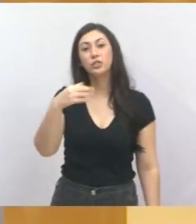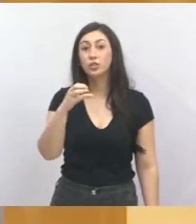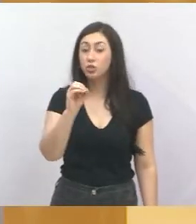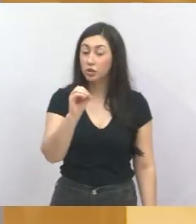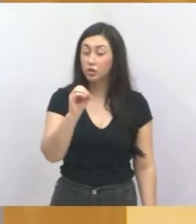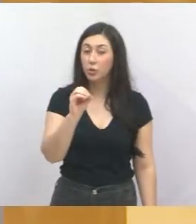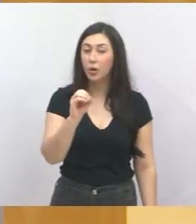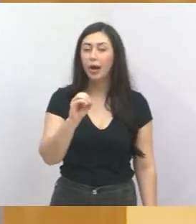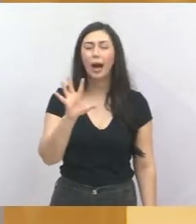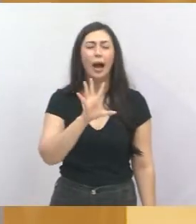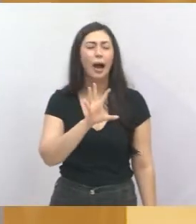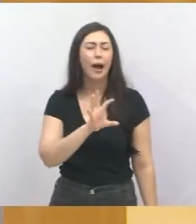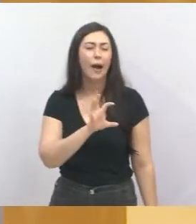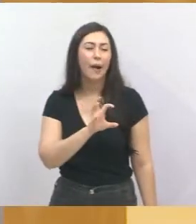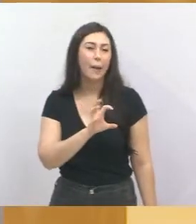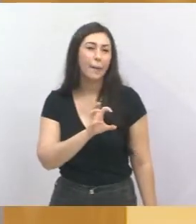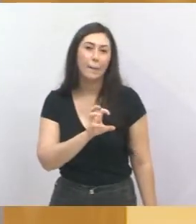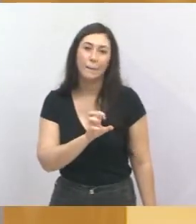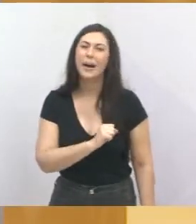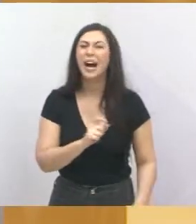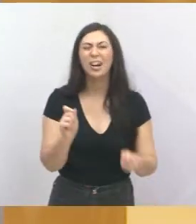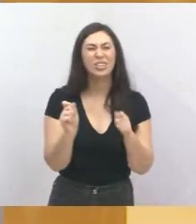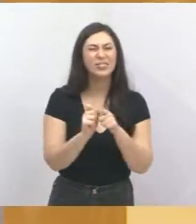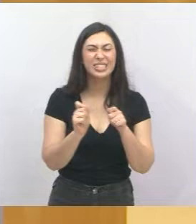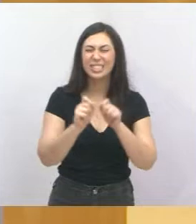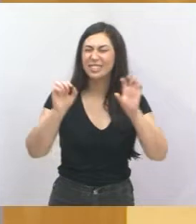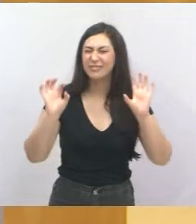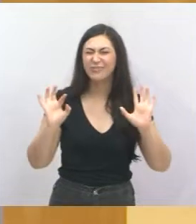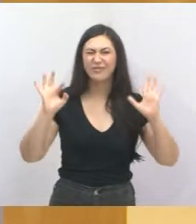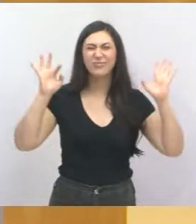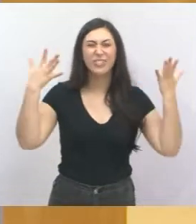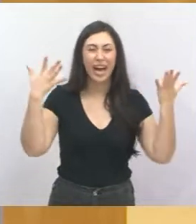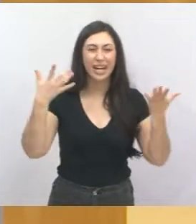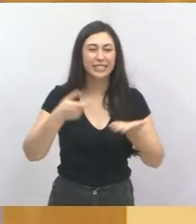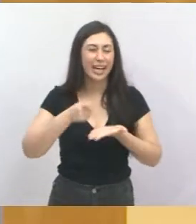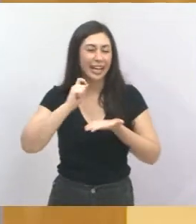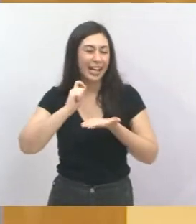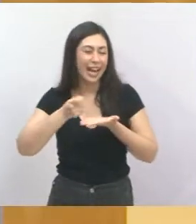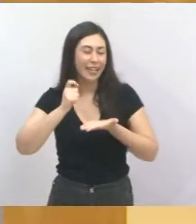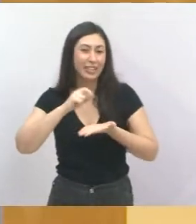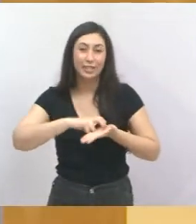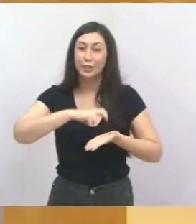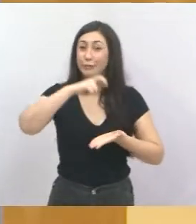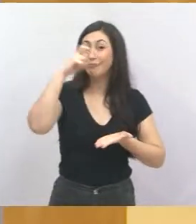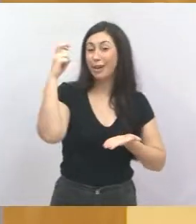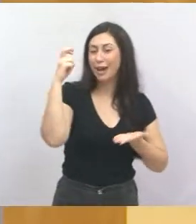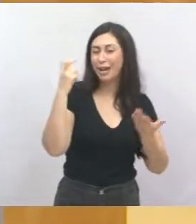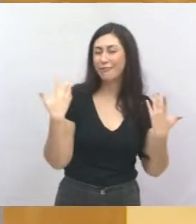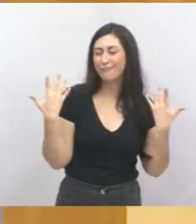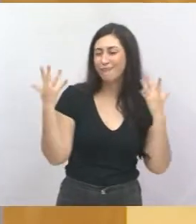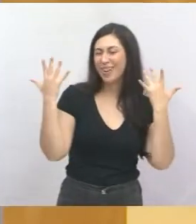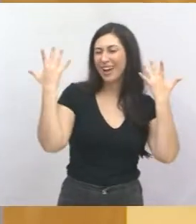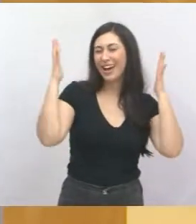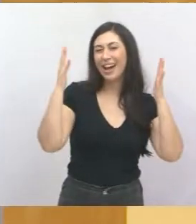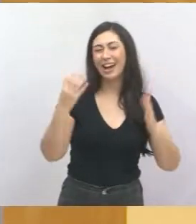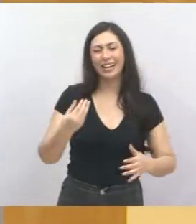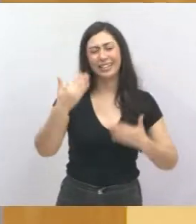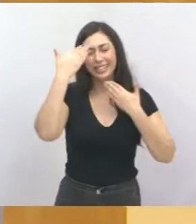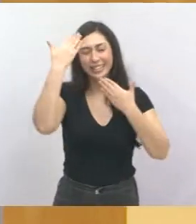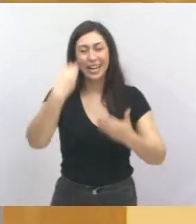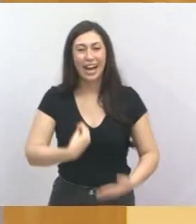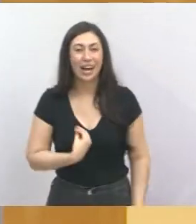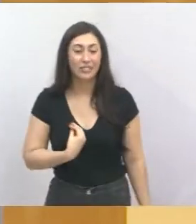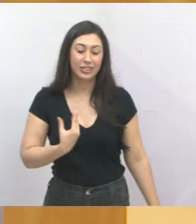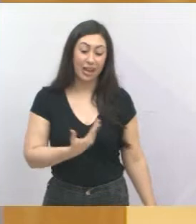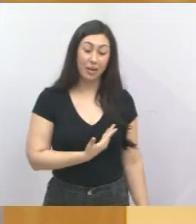Sim, adorava fazer confraternizações. Cafés da manhã para celebrar a vida, as amizades, e era